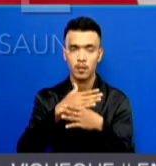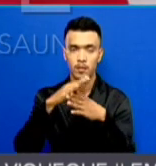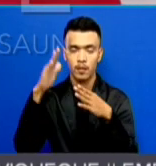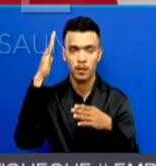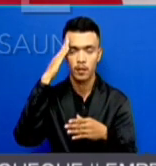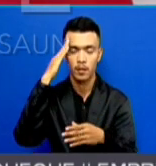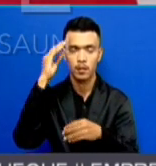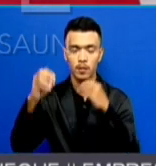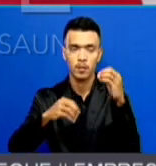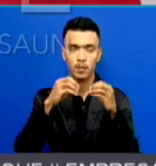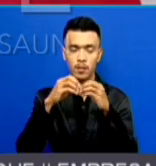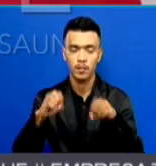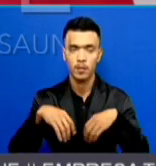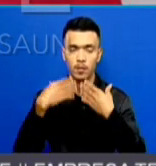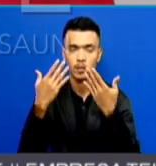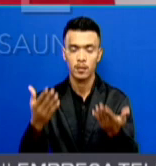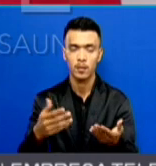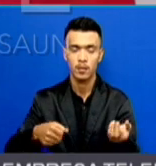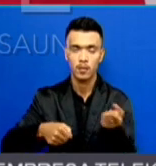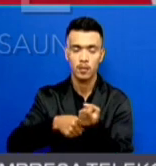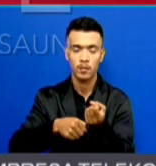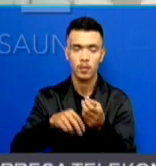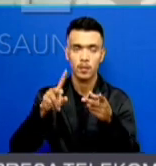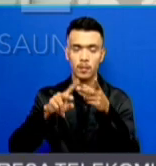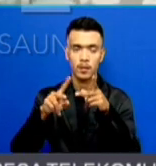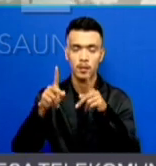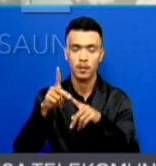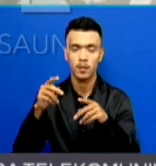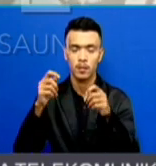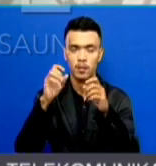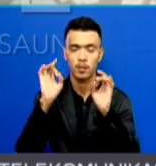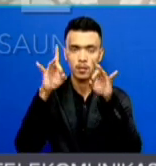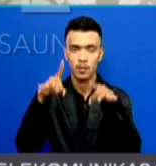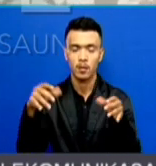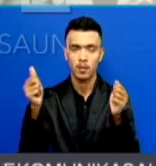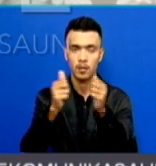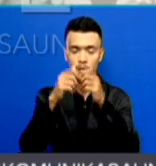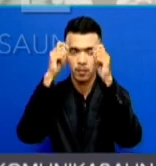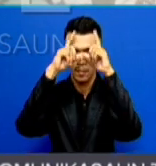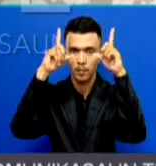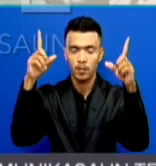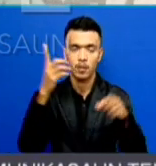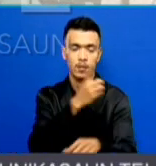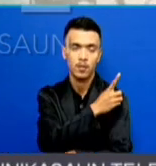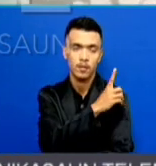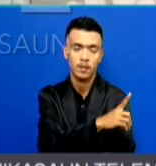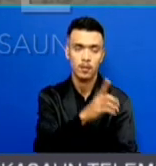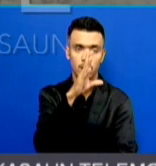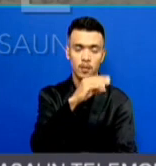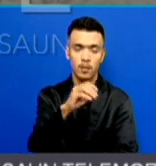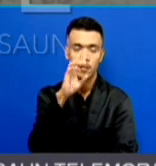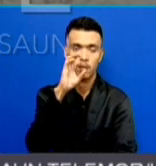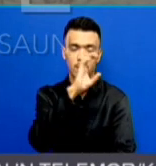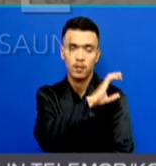Hanoi, Conaba Oensa, Raforte Cooperação Austrália, Timor-Leste, inclui cooperação defesa no segurança.